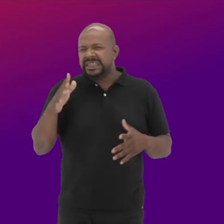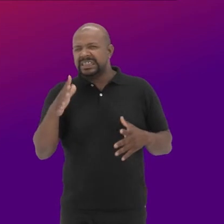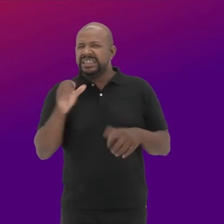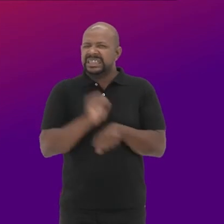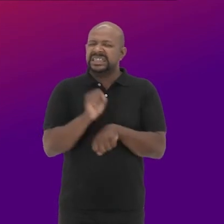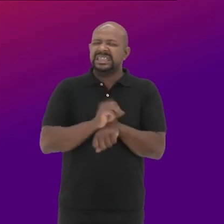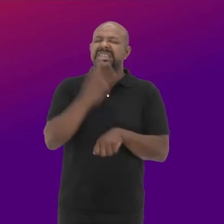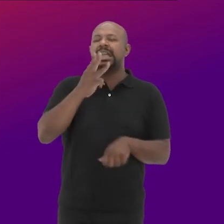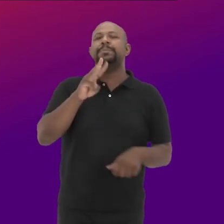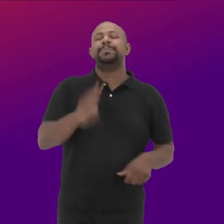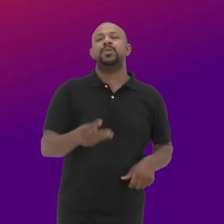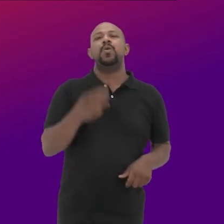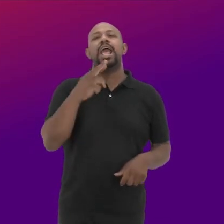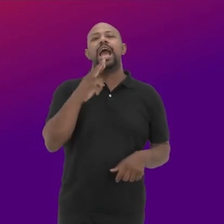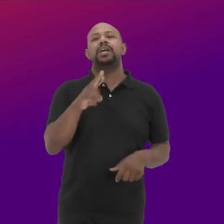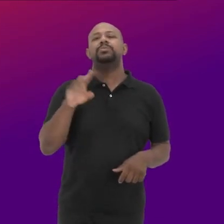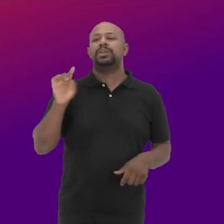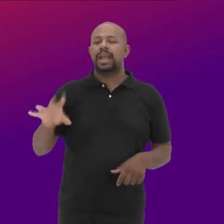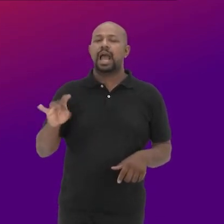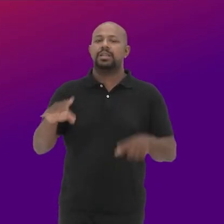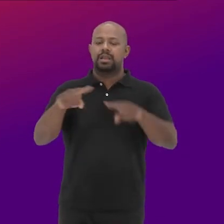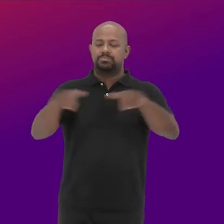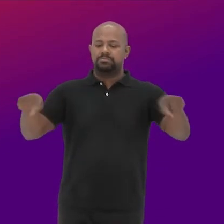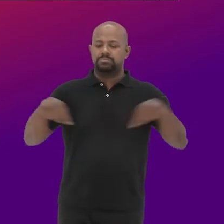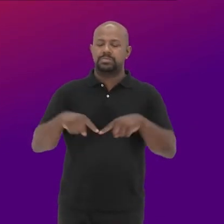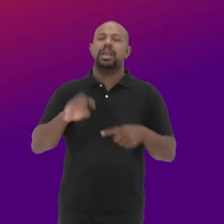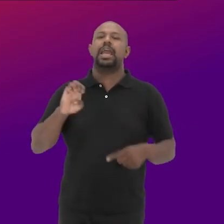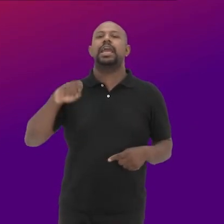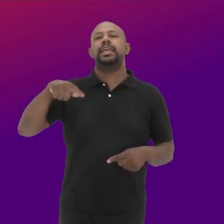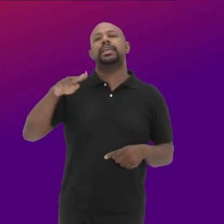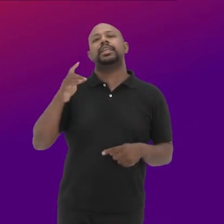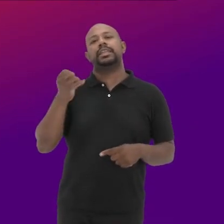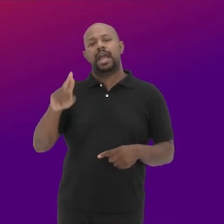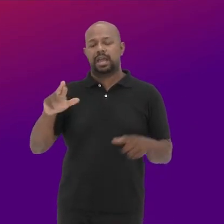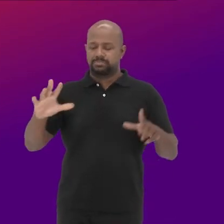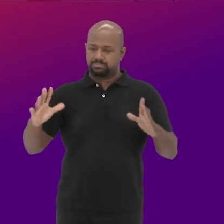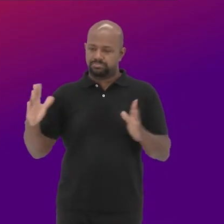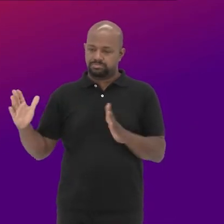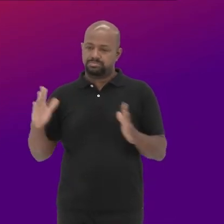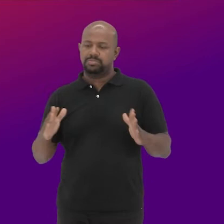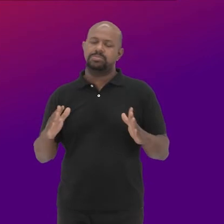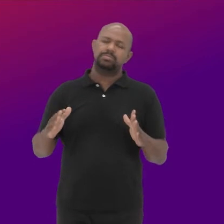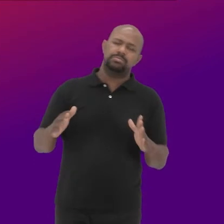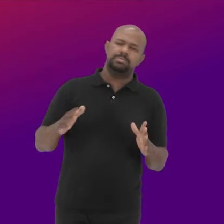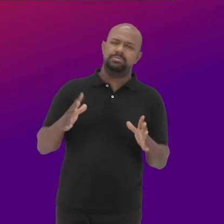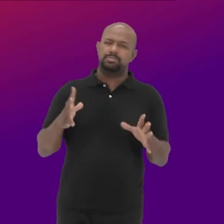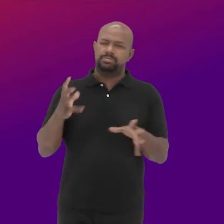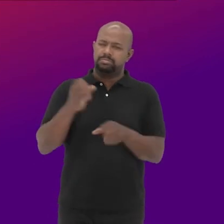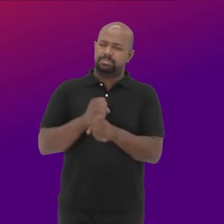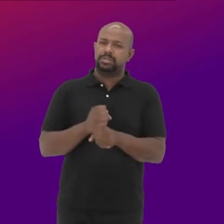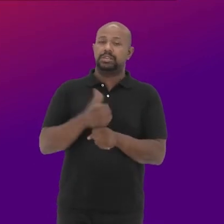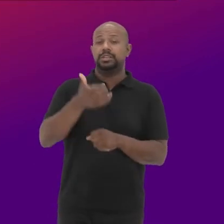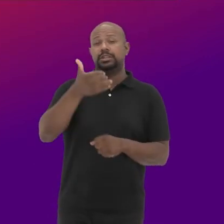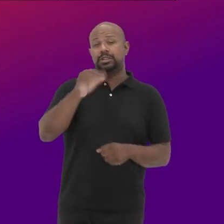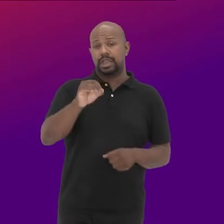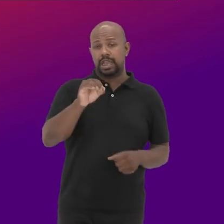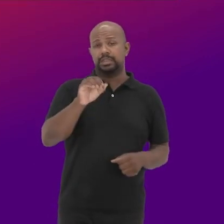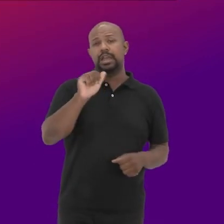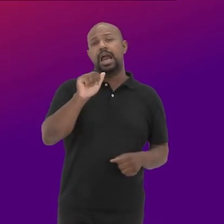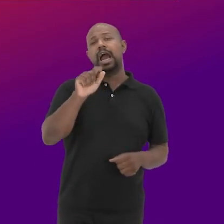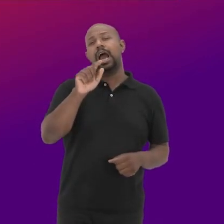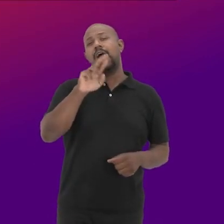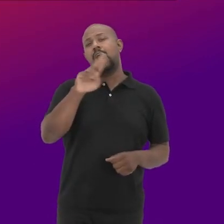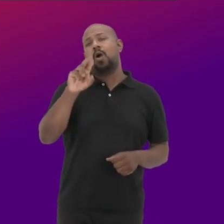de R$3.000 por hectare. Então, estabelecemos uma cobertura de 10 arrobas